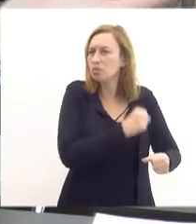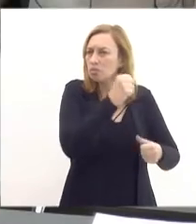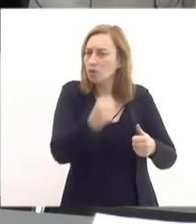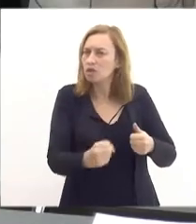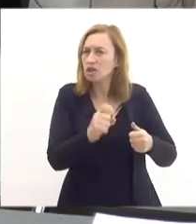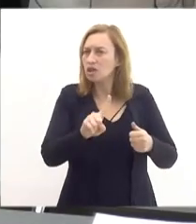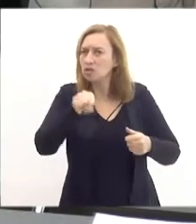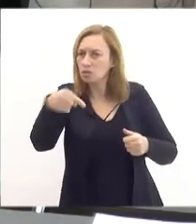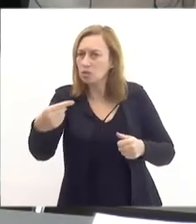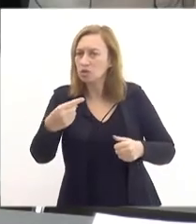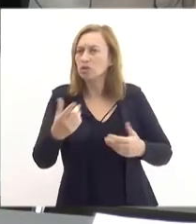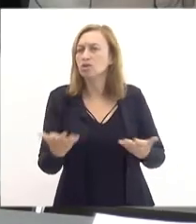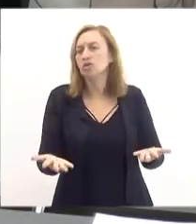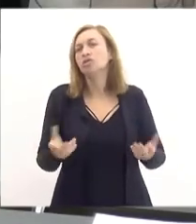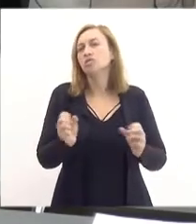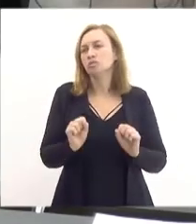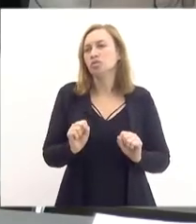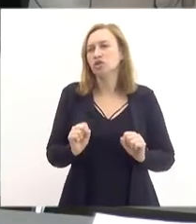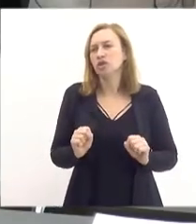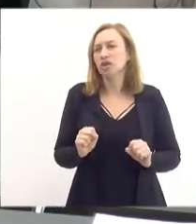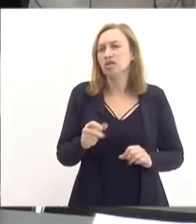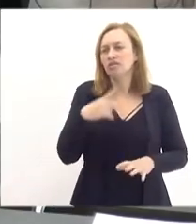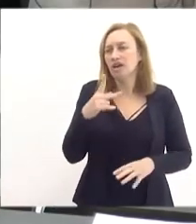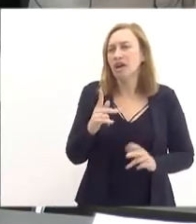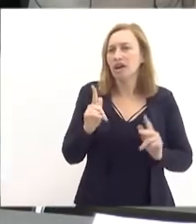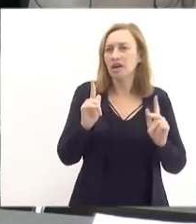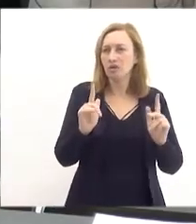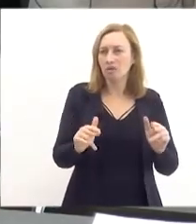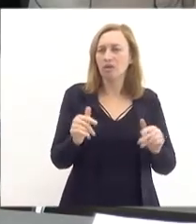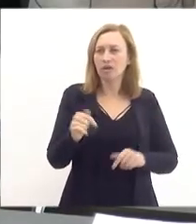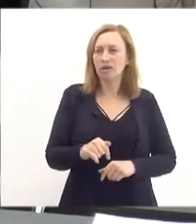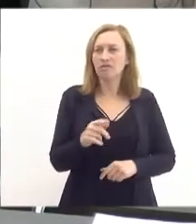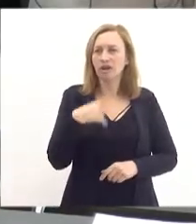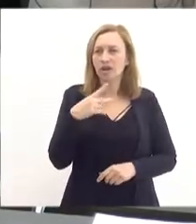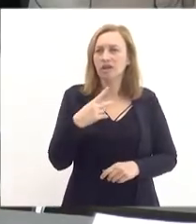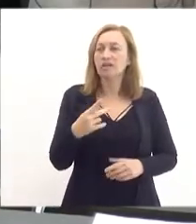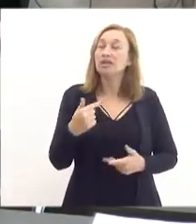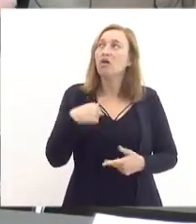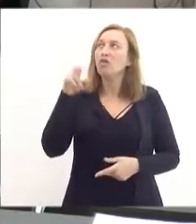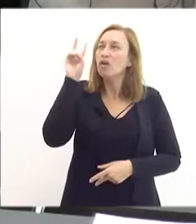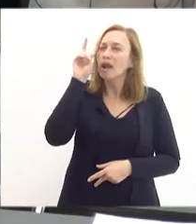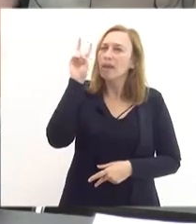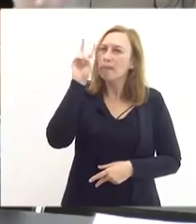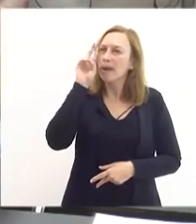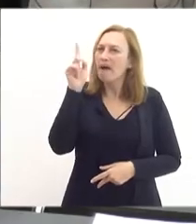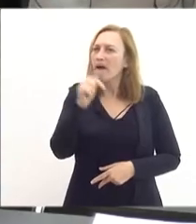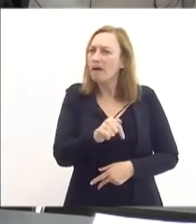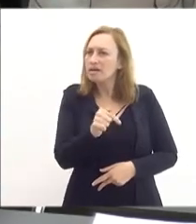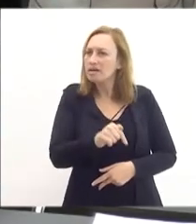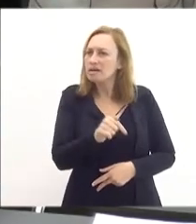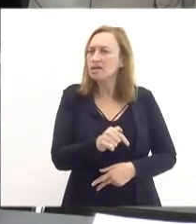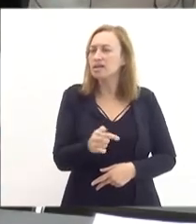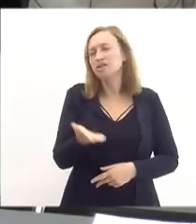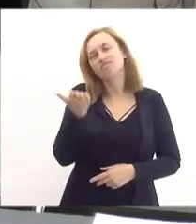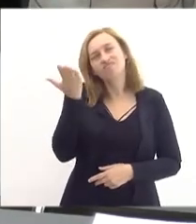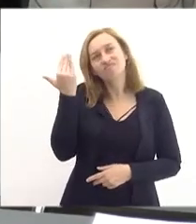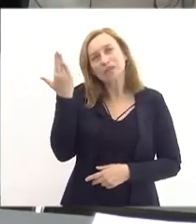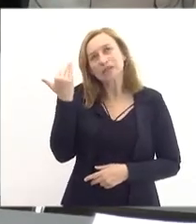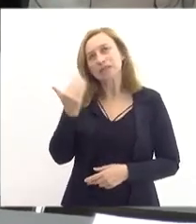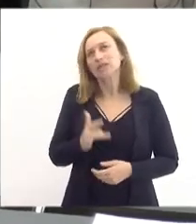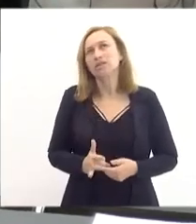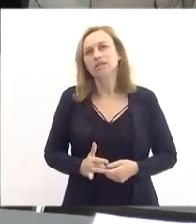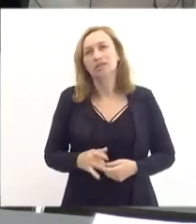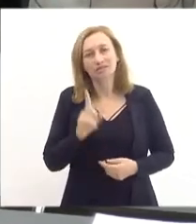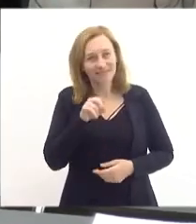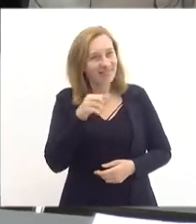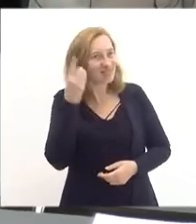que é exatamente o que foi colocado aqui. Então me fez lembrar aqui, nessa época, né,